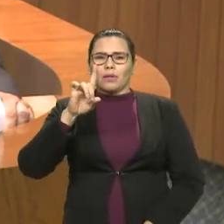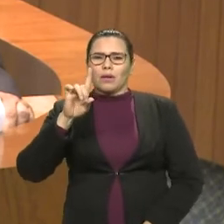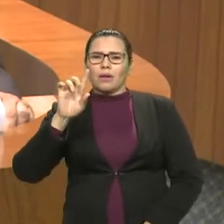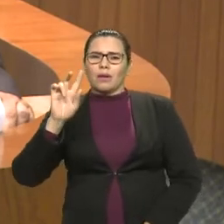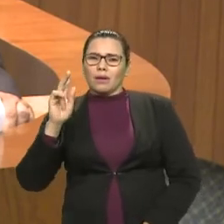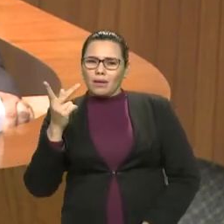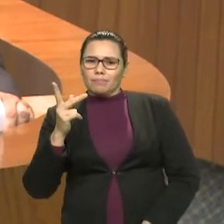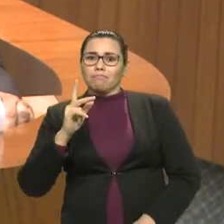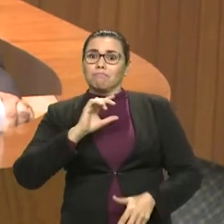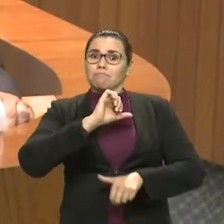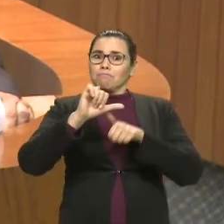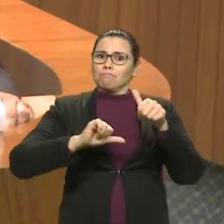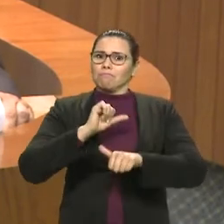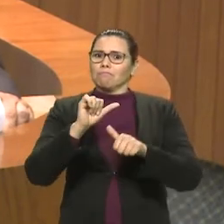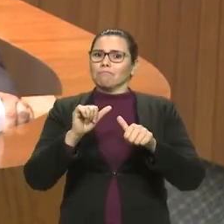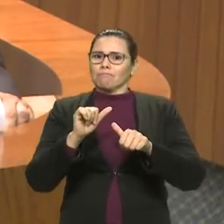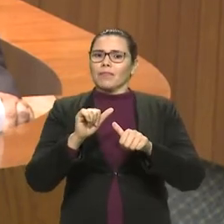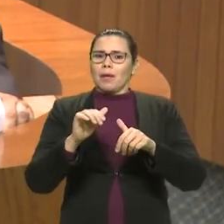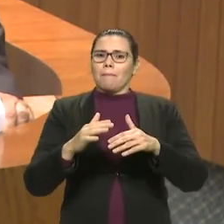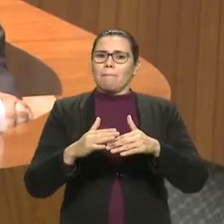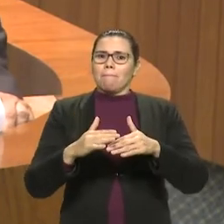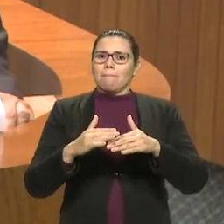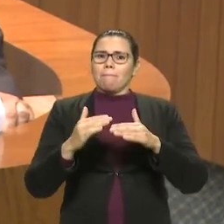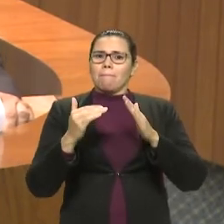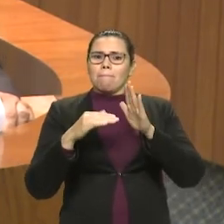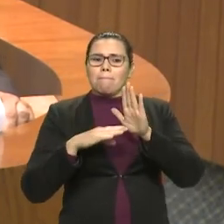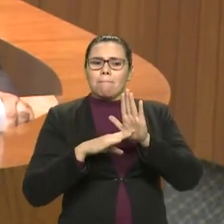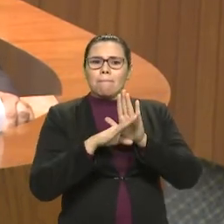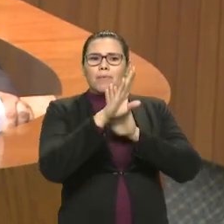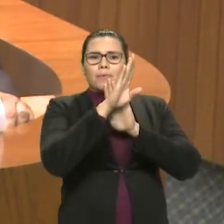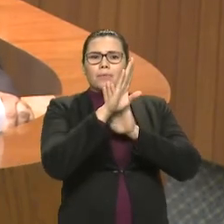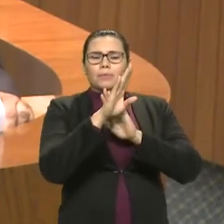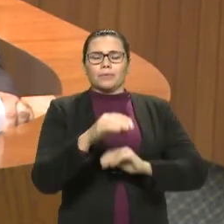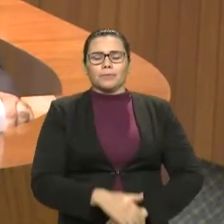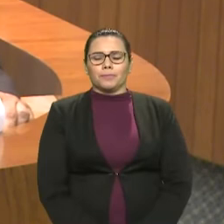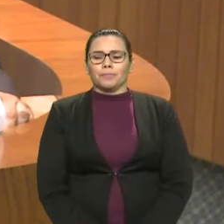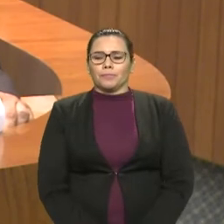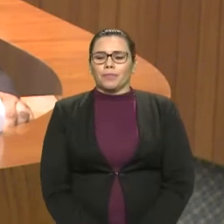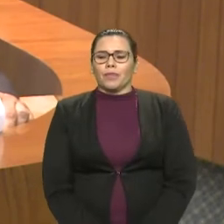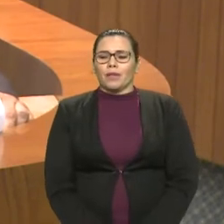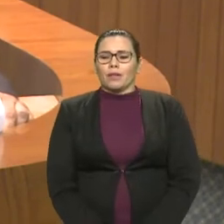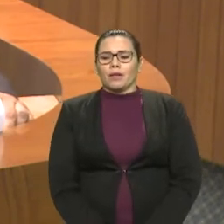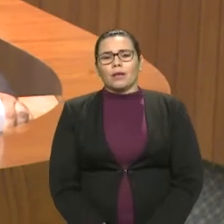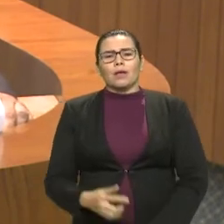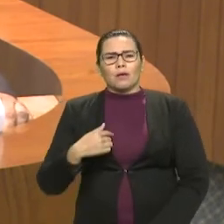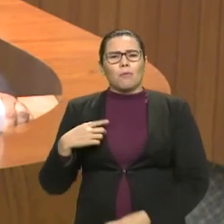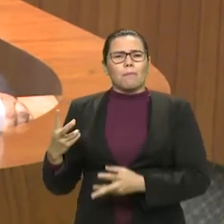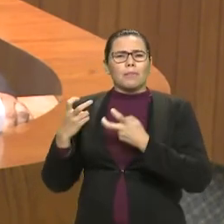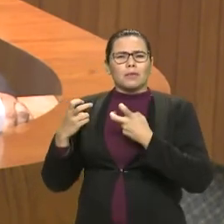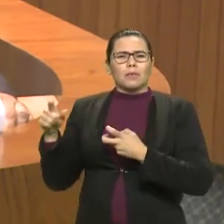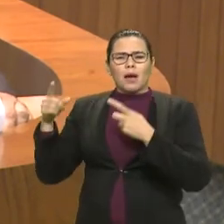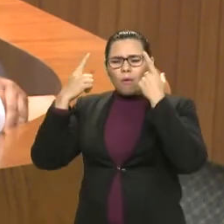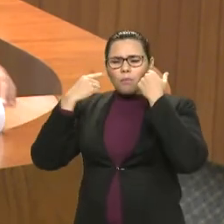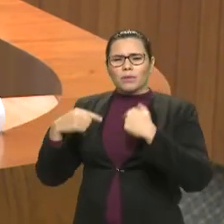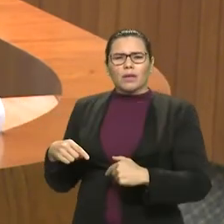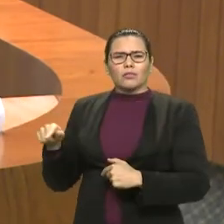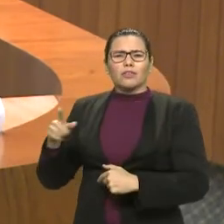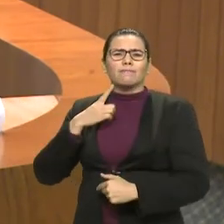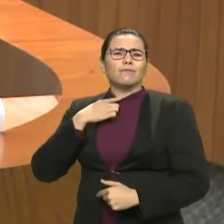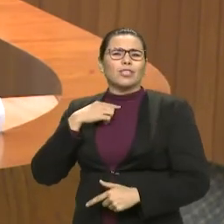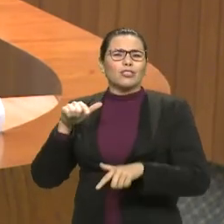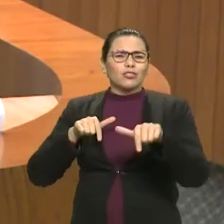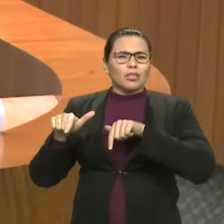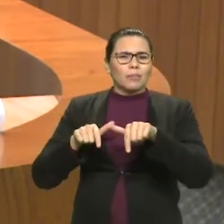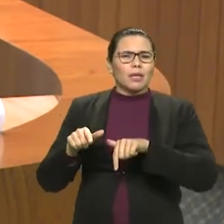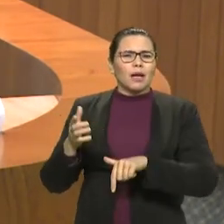à vontade de trabalhar a humildade dos deputados federal Josimar de maranhãozinho eles